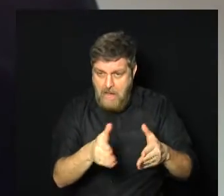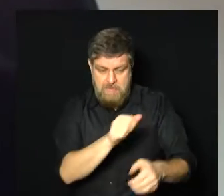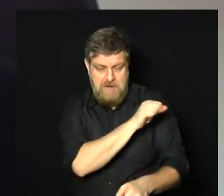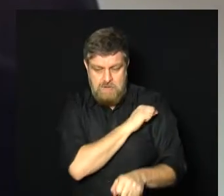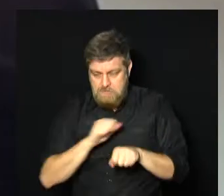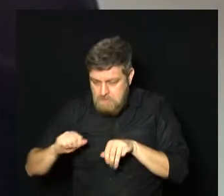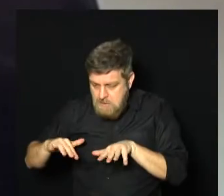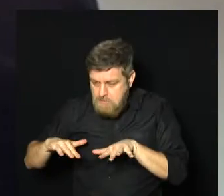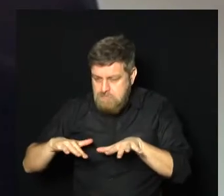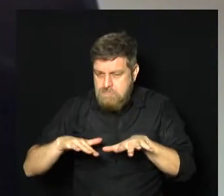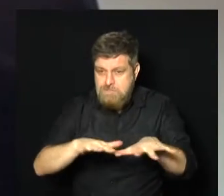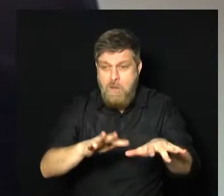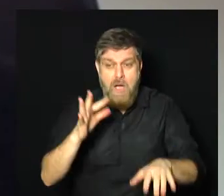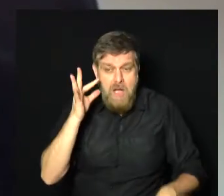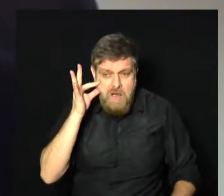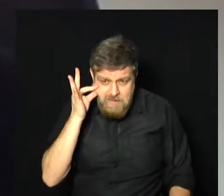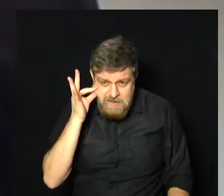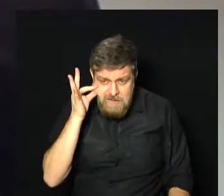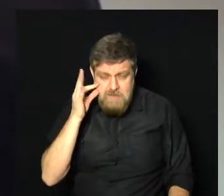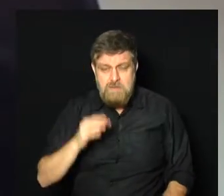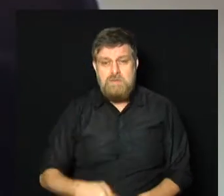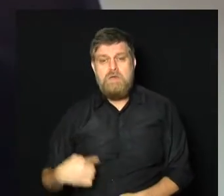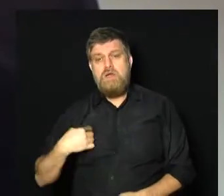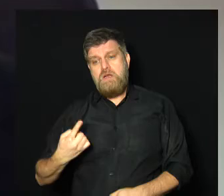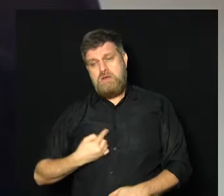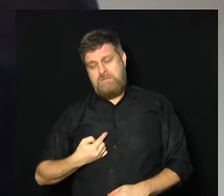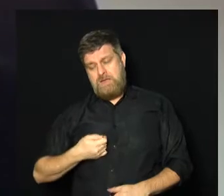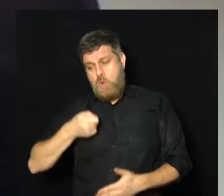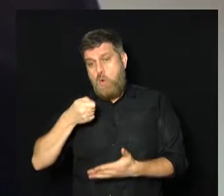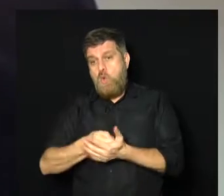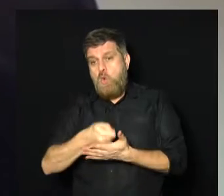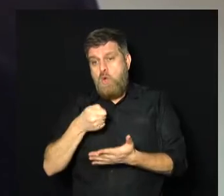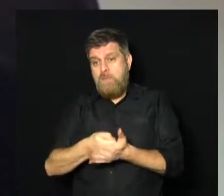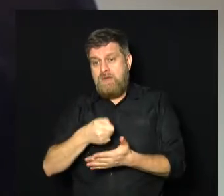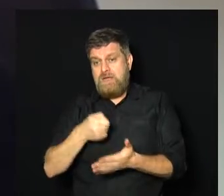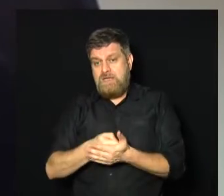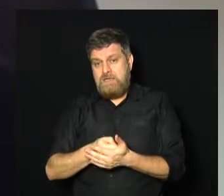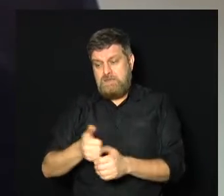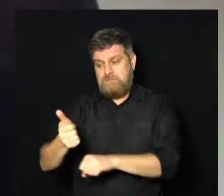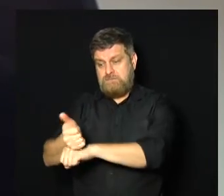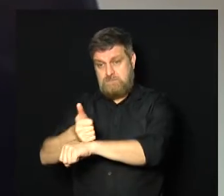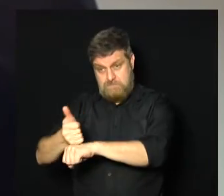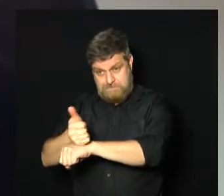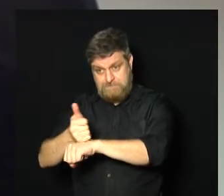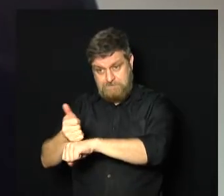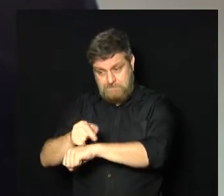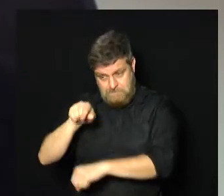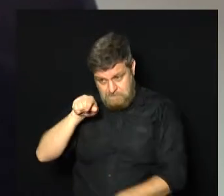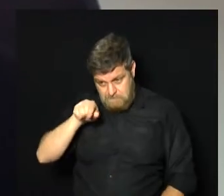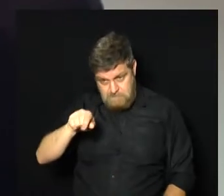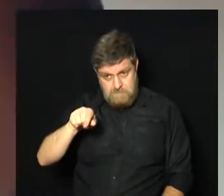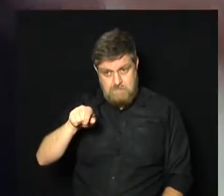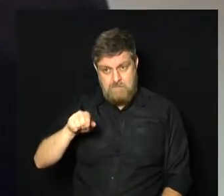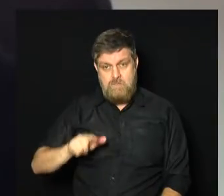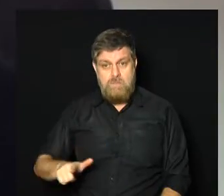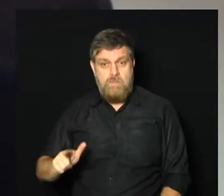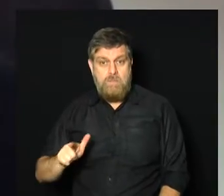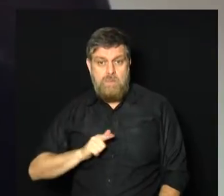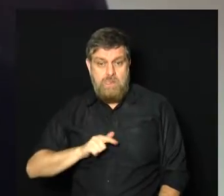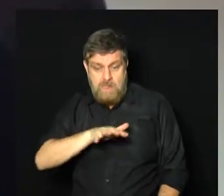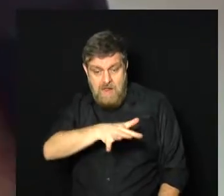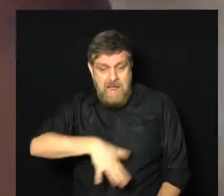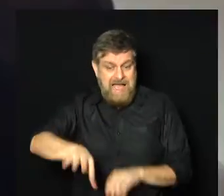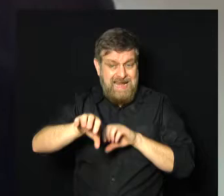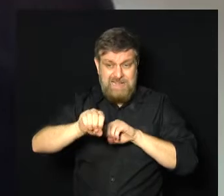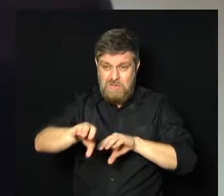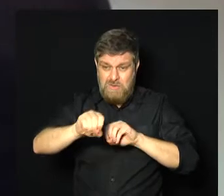sanitárias para voltar às atividades, isso vai exigir das profissionais e dos profissionais e da educação como um